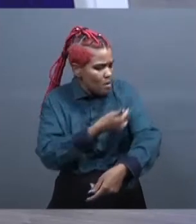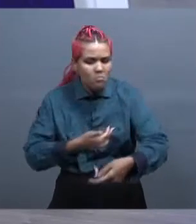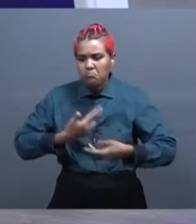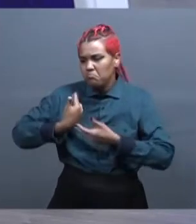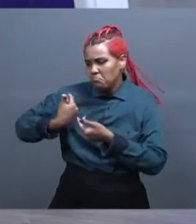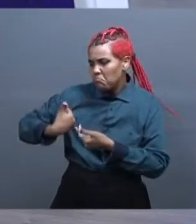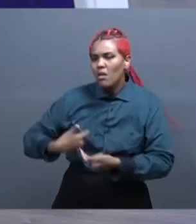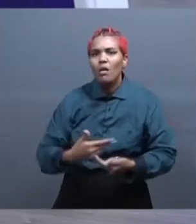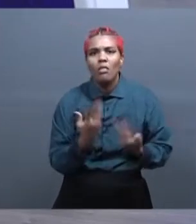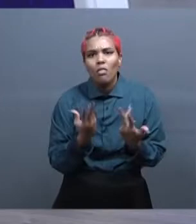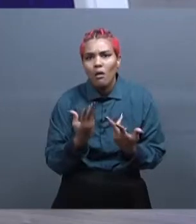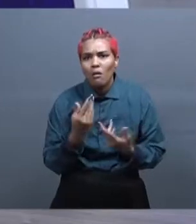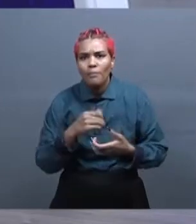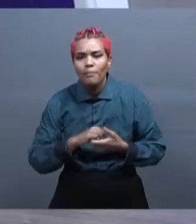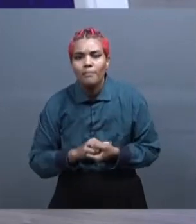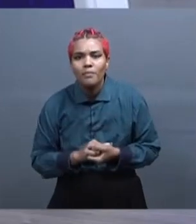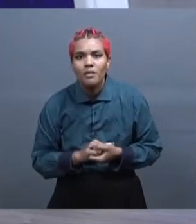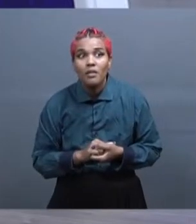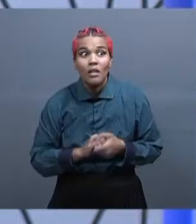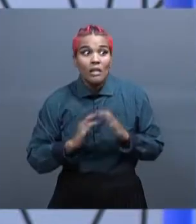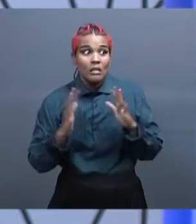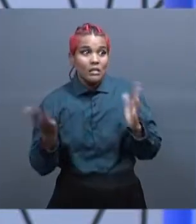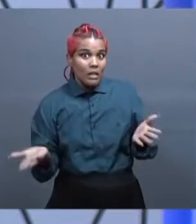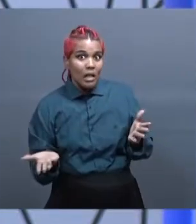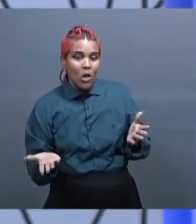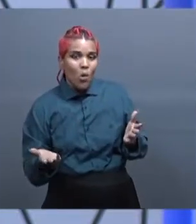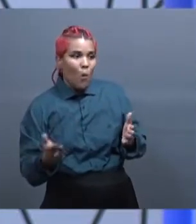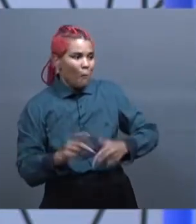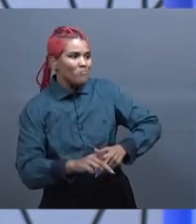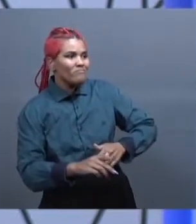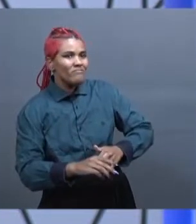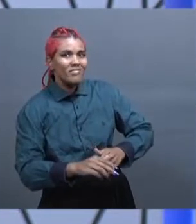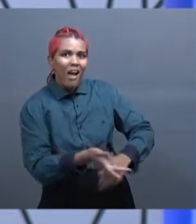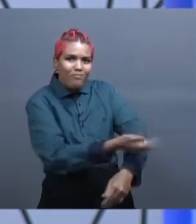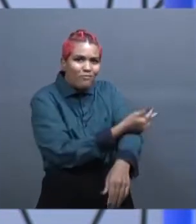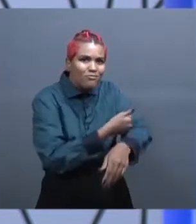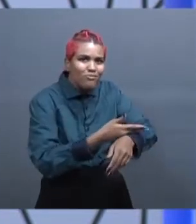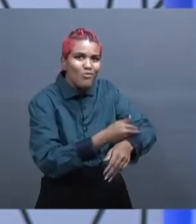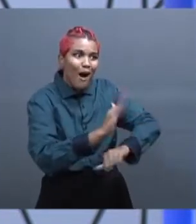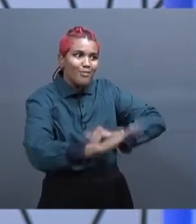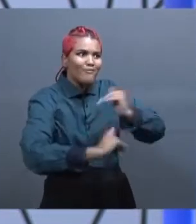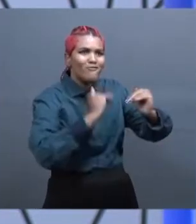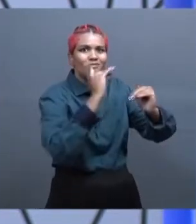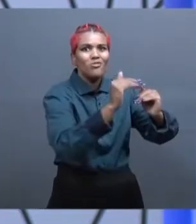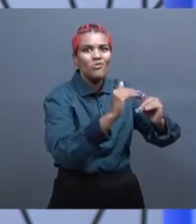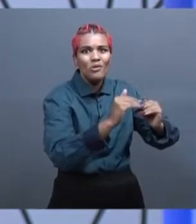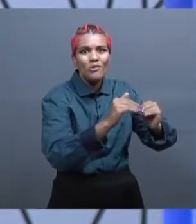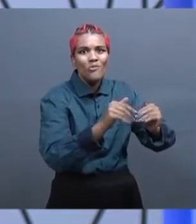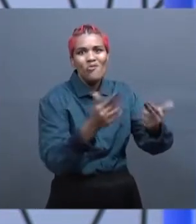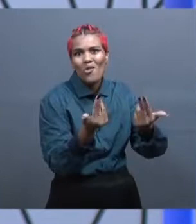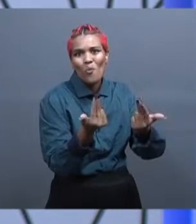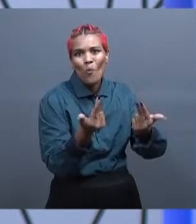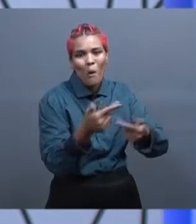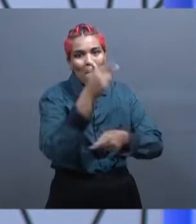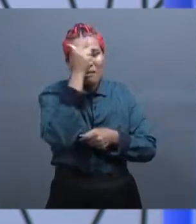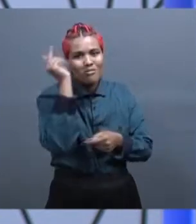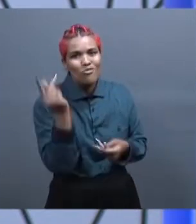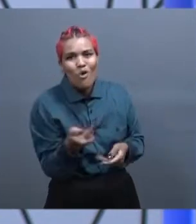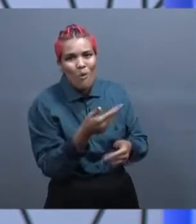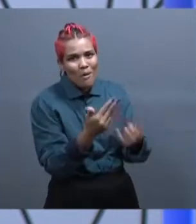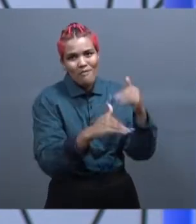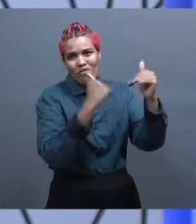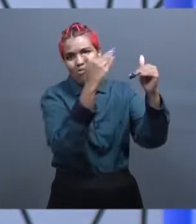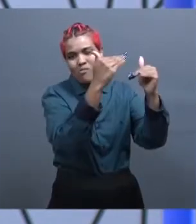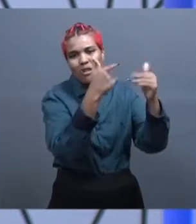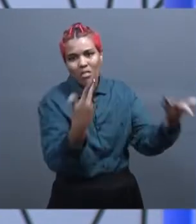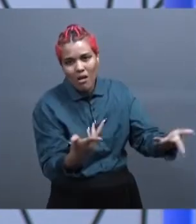comportamento a tatuagem ela evoluiu assim como as pessoas a tatuagem evoluiu e hoje uma das tendências que tenha aparecido muito